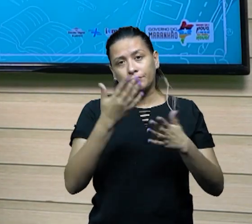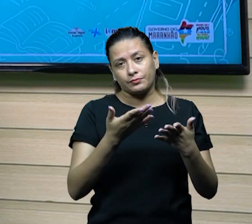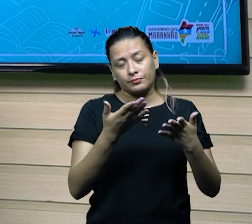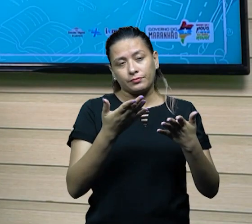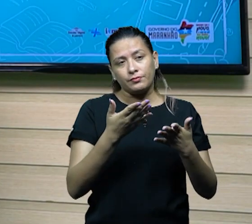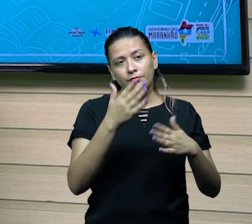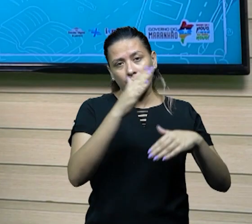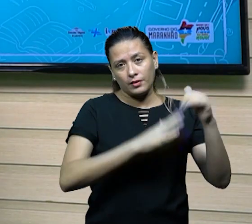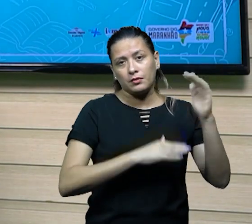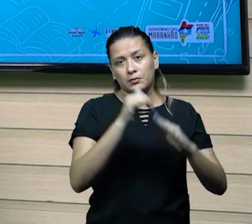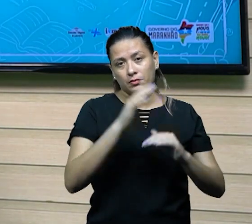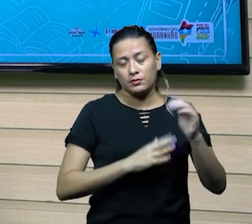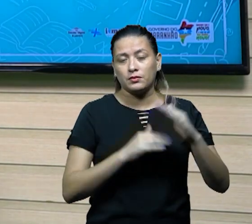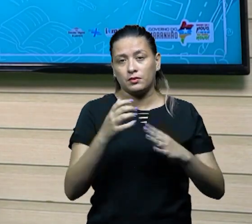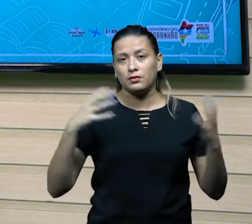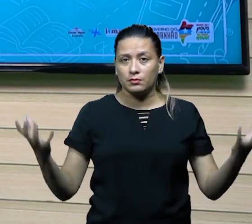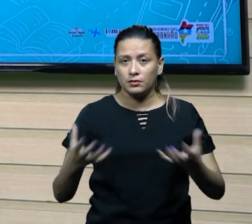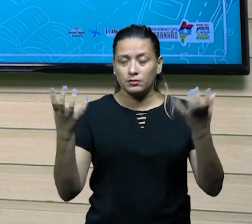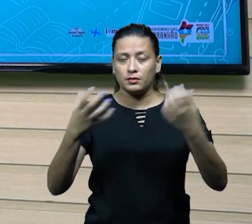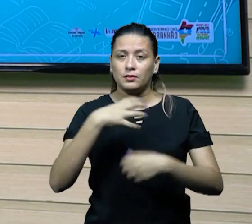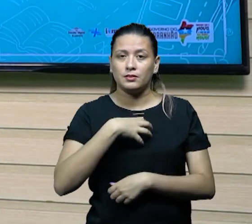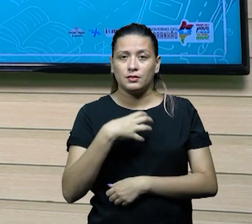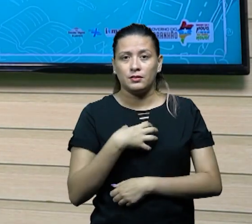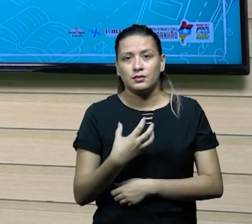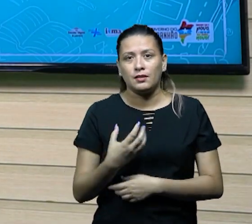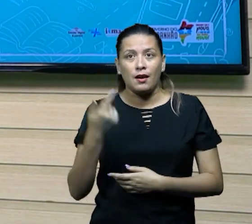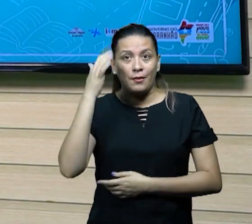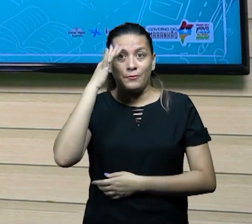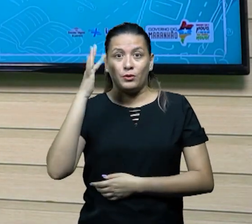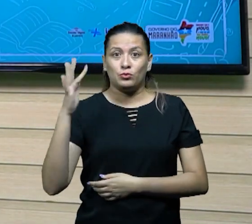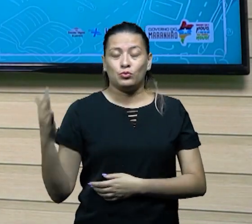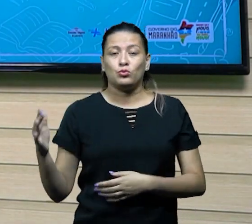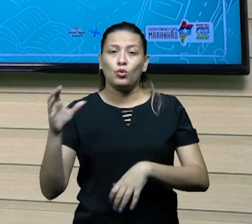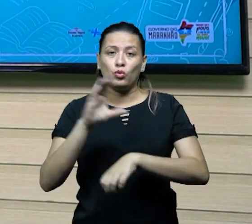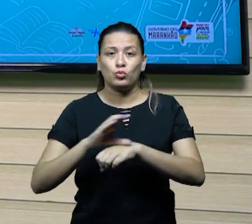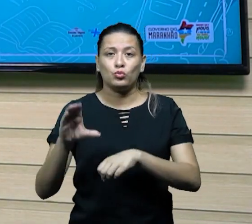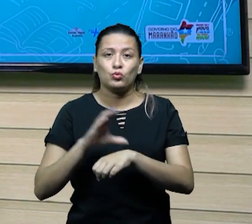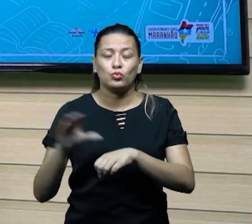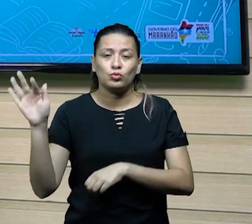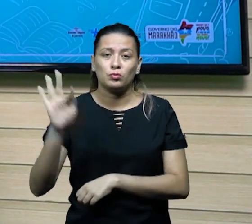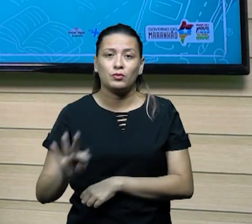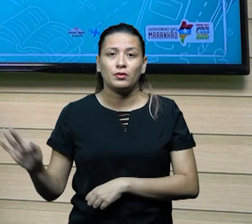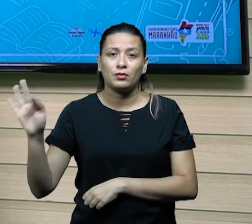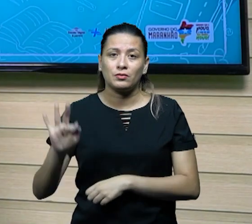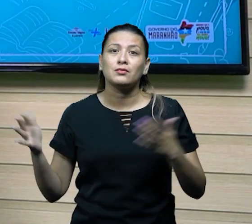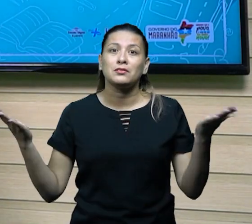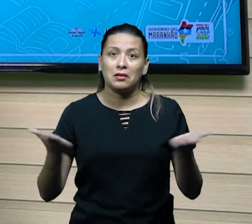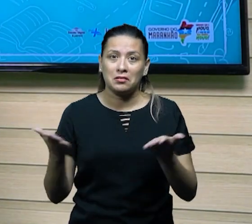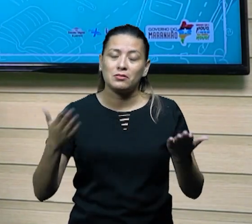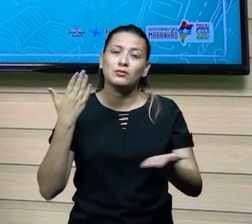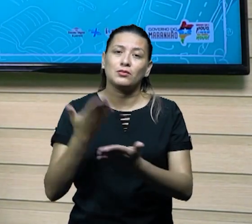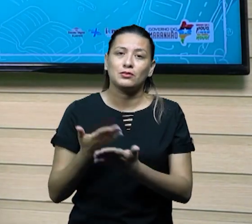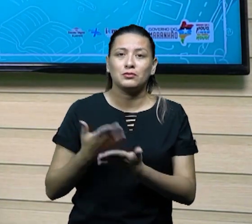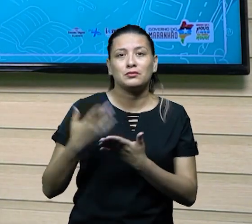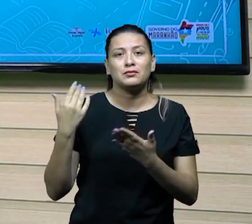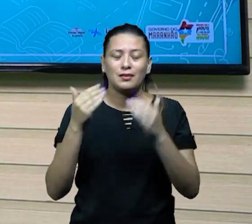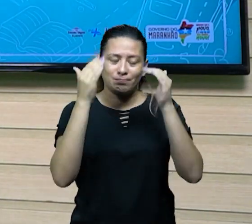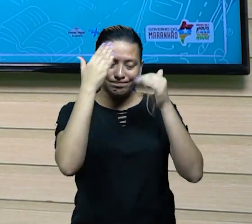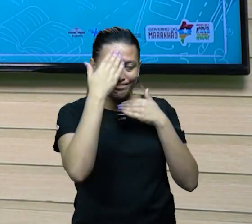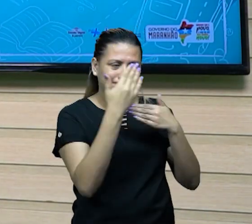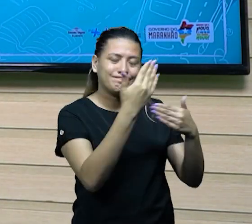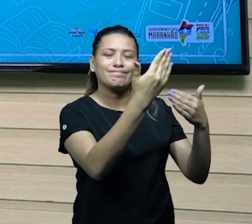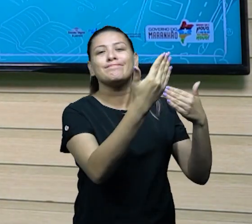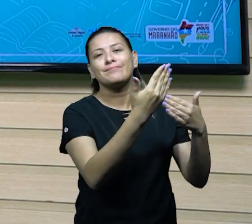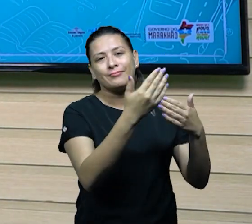motivação. O funcionário ele vai estar motivado, a empresa vai estar reconhecendo. Nossa, meu maior sonho era fazer um curso superior. Agora eu estou fazendo um